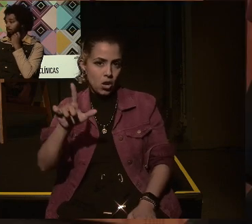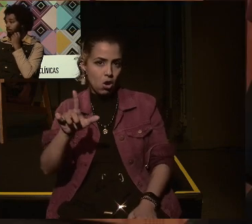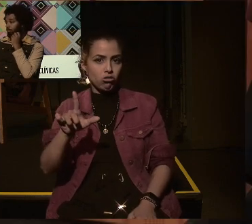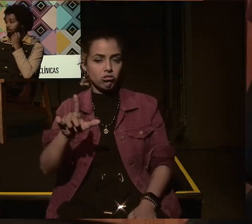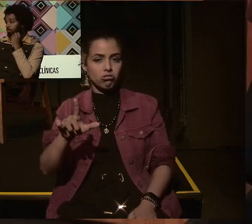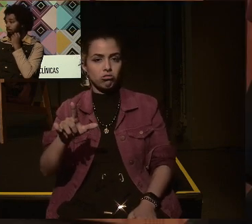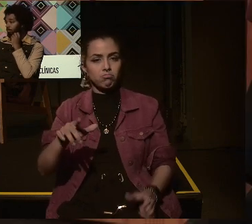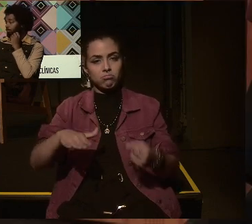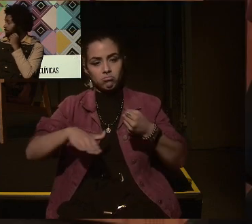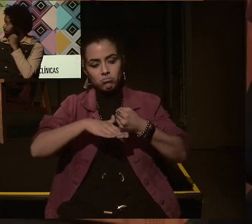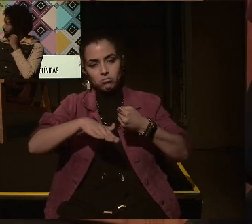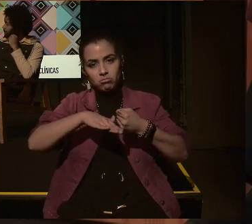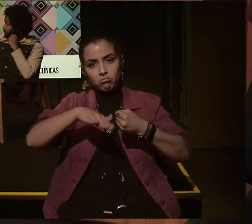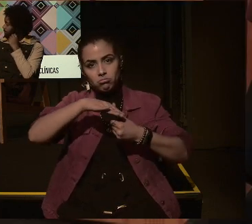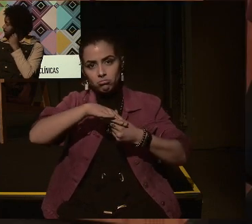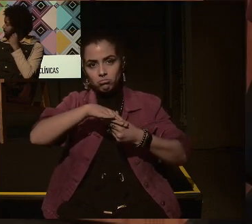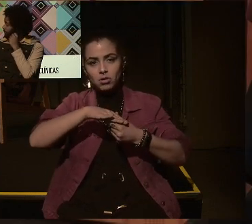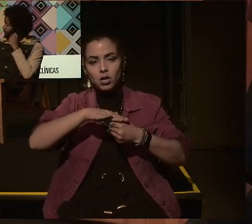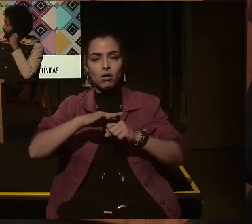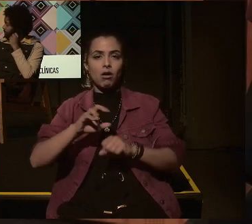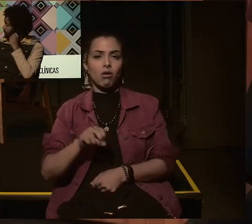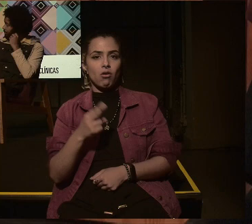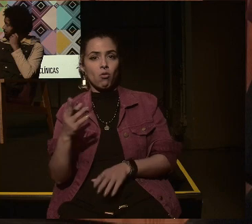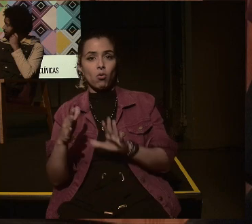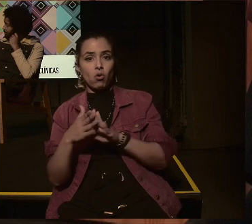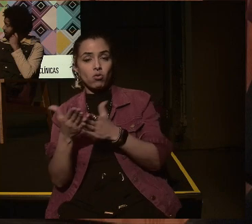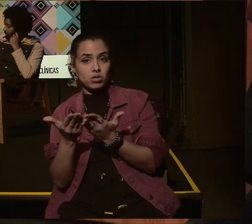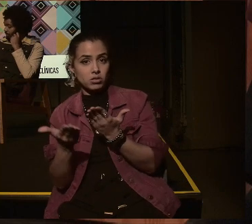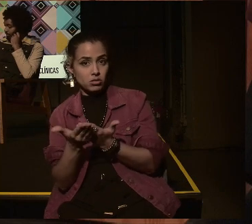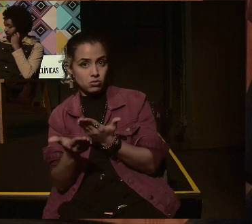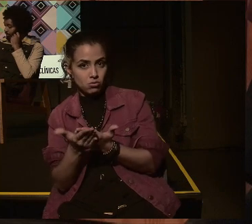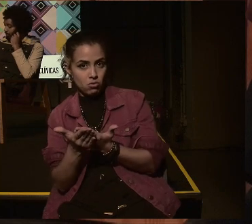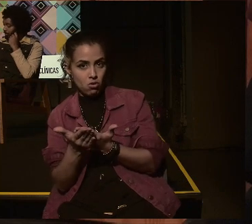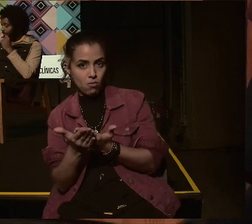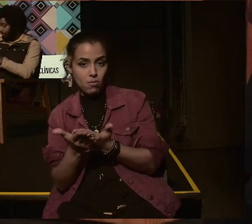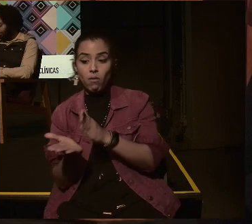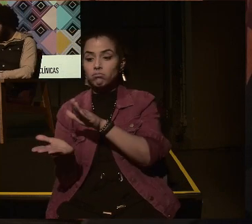das escolas, o valor que se cobra,